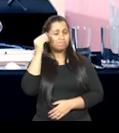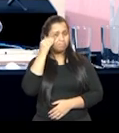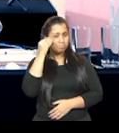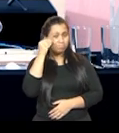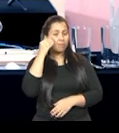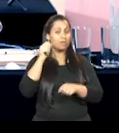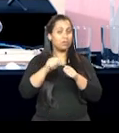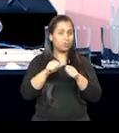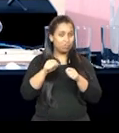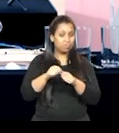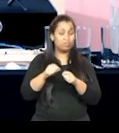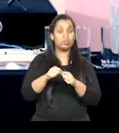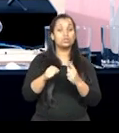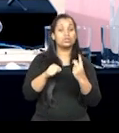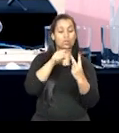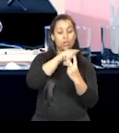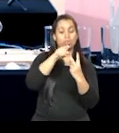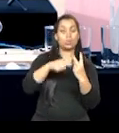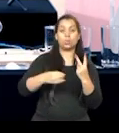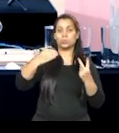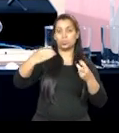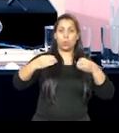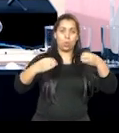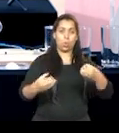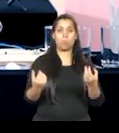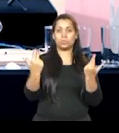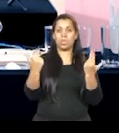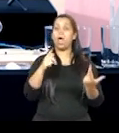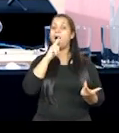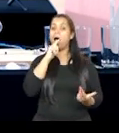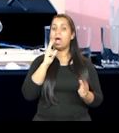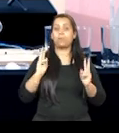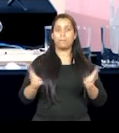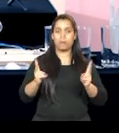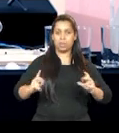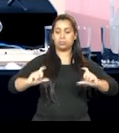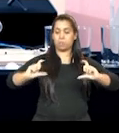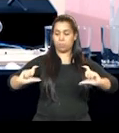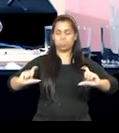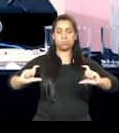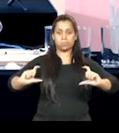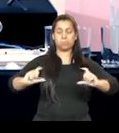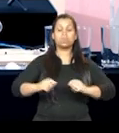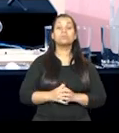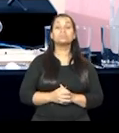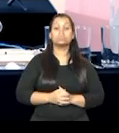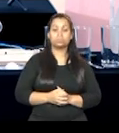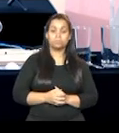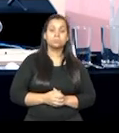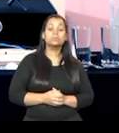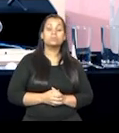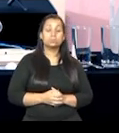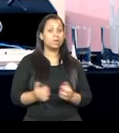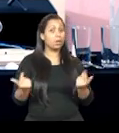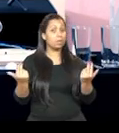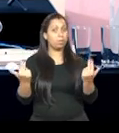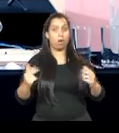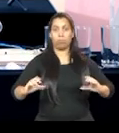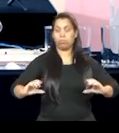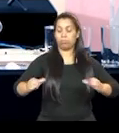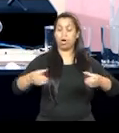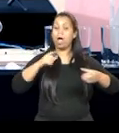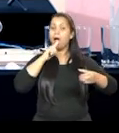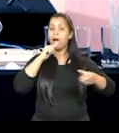tinha 2 copos iguais com a mesma quantidade de água? Nós vimos que eles tinham a mesma massa e o mesmo